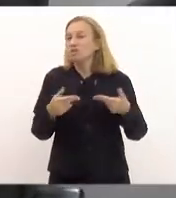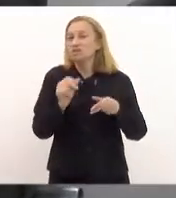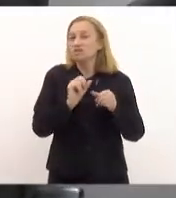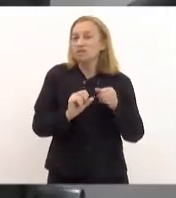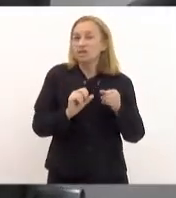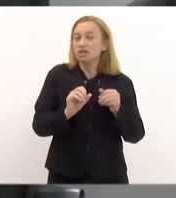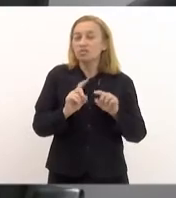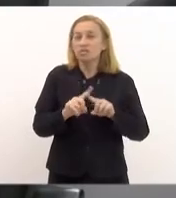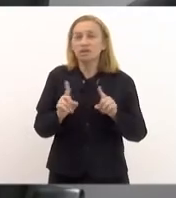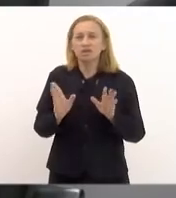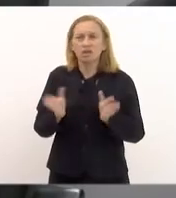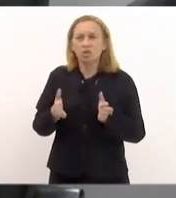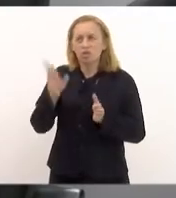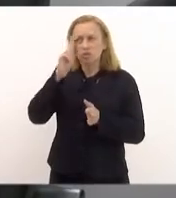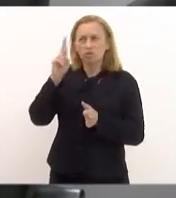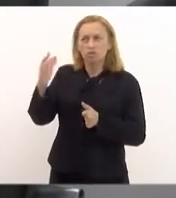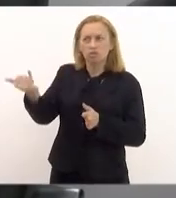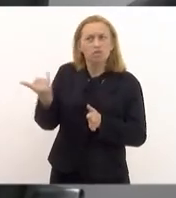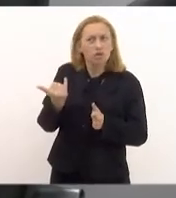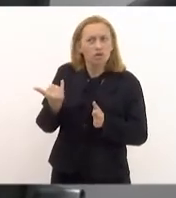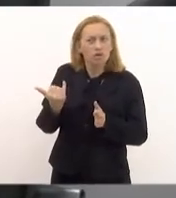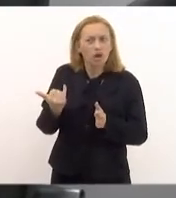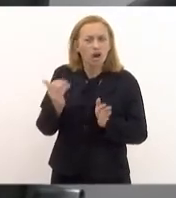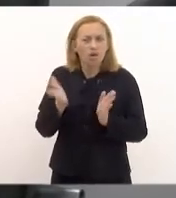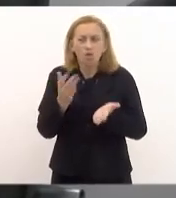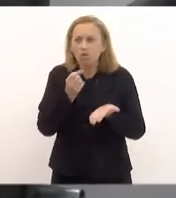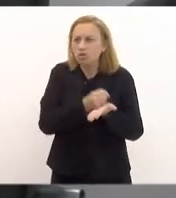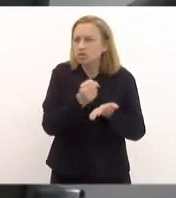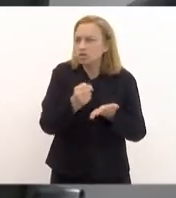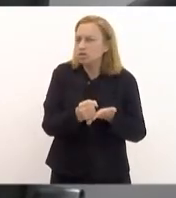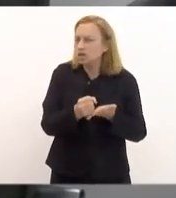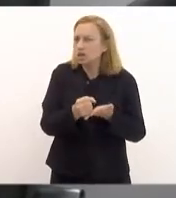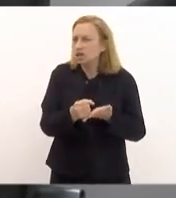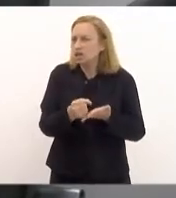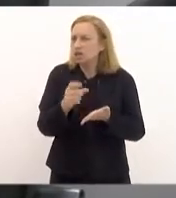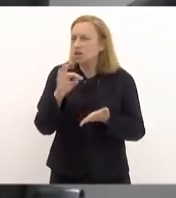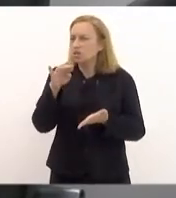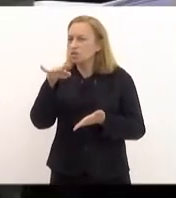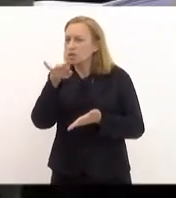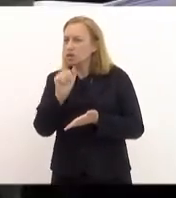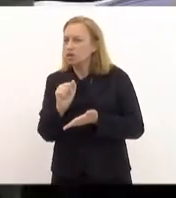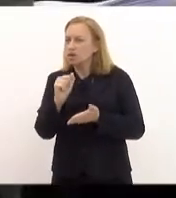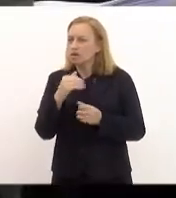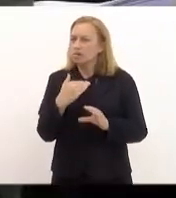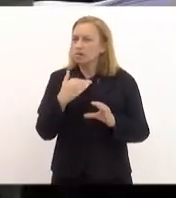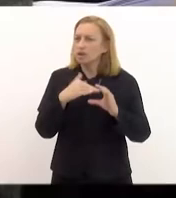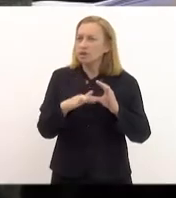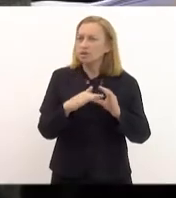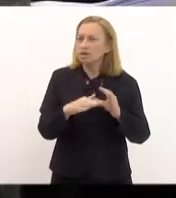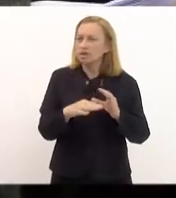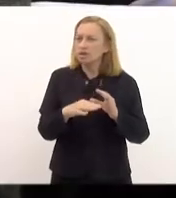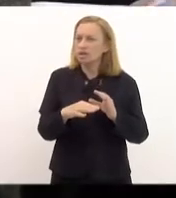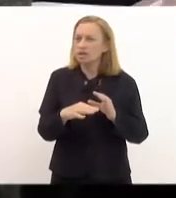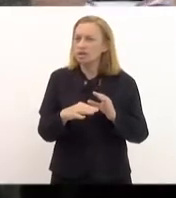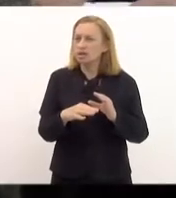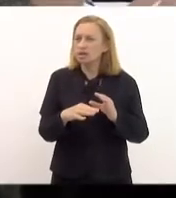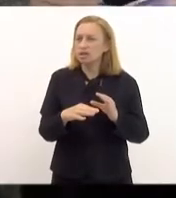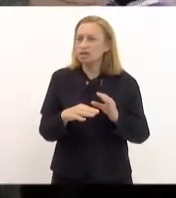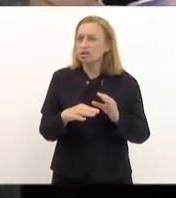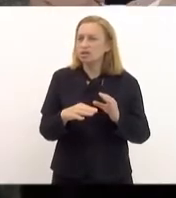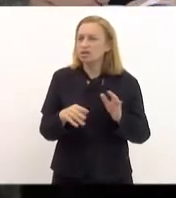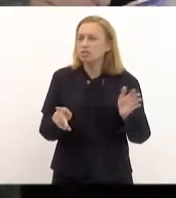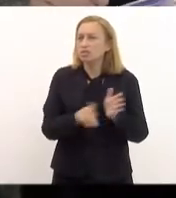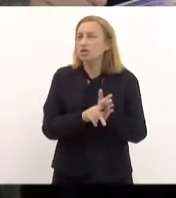agora, o senhor me disse que agora que foi contratada a consultoria... 6 meses para a entrega do projeto. Pois é. Que ainda vai